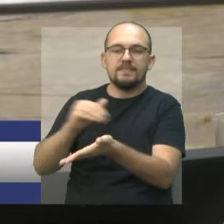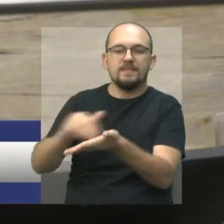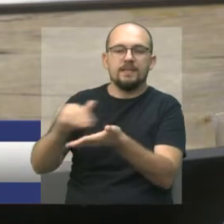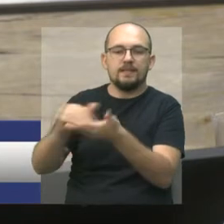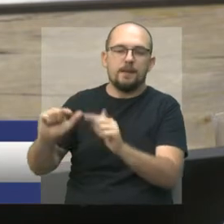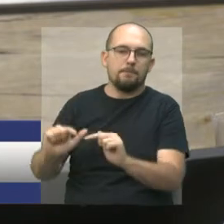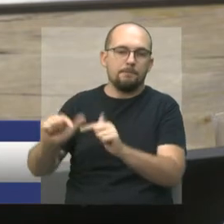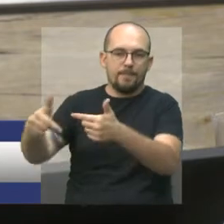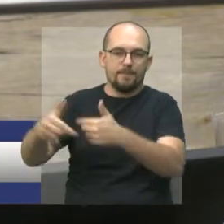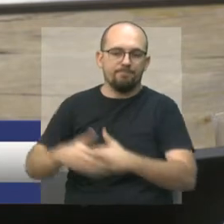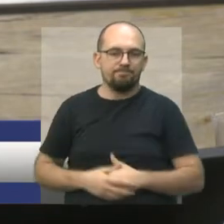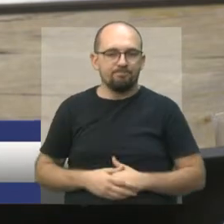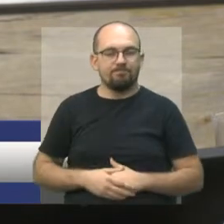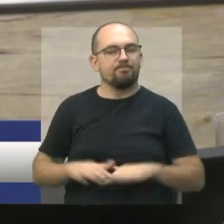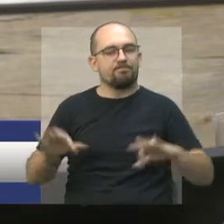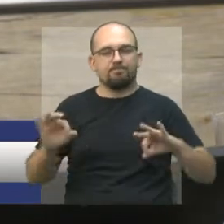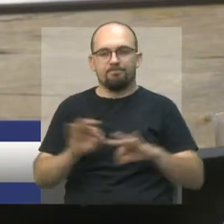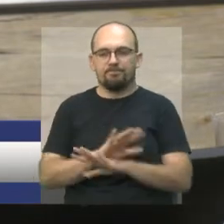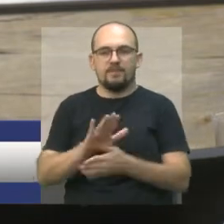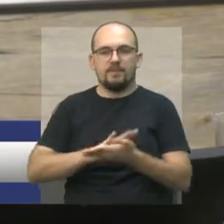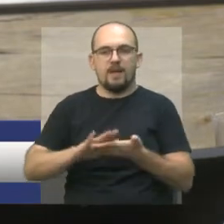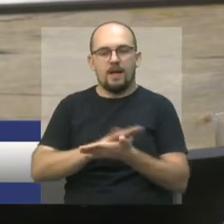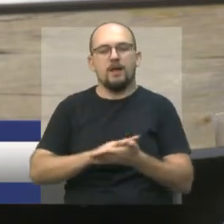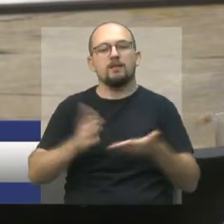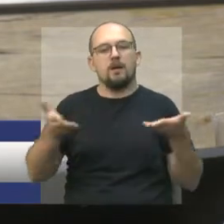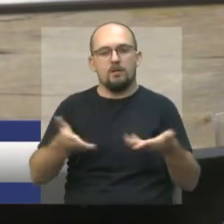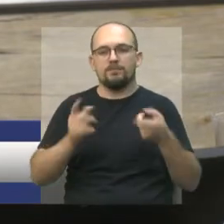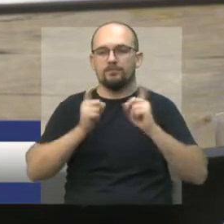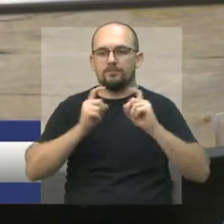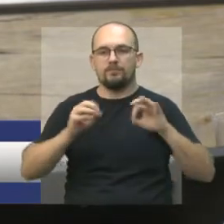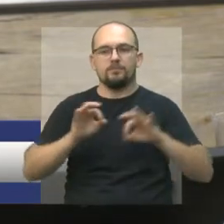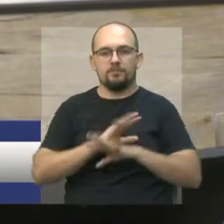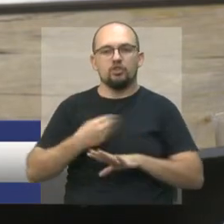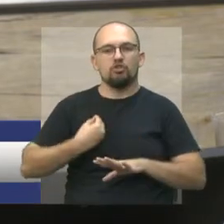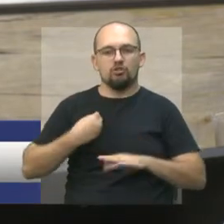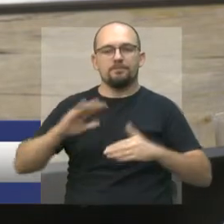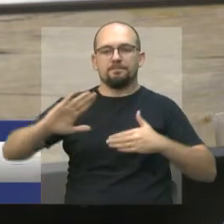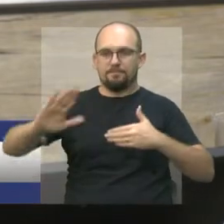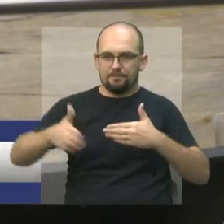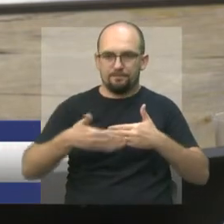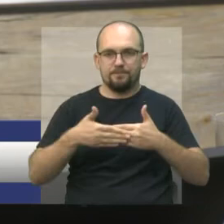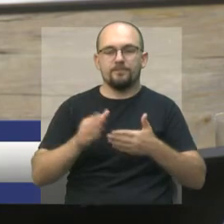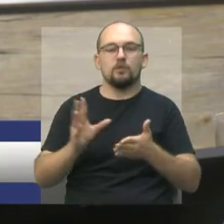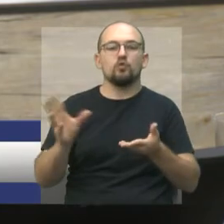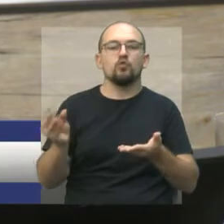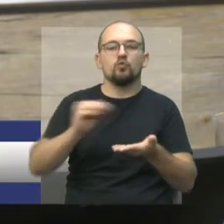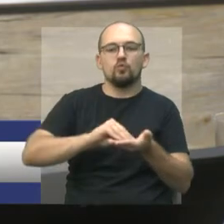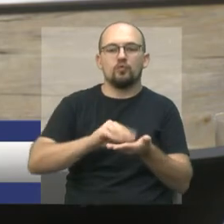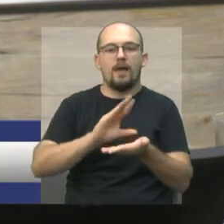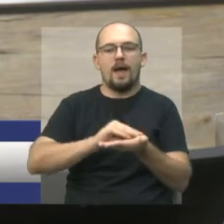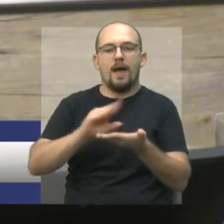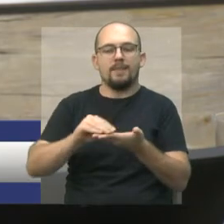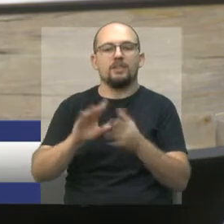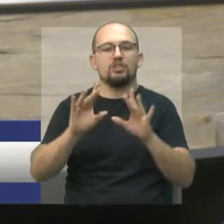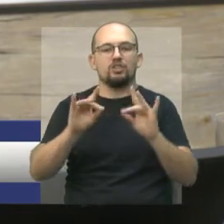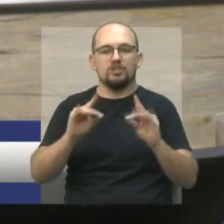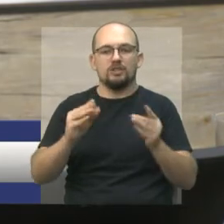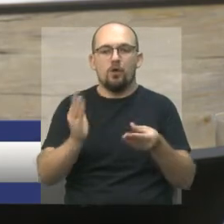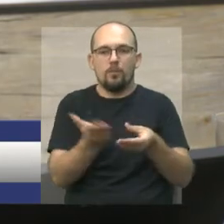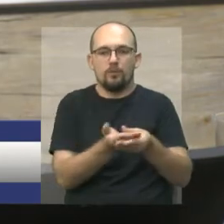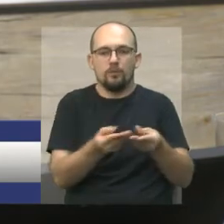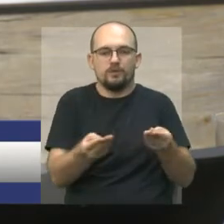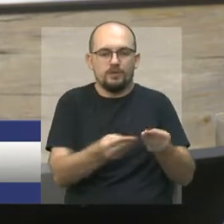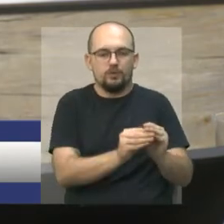acima. E nada mais havendo, dou por encerrada a presente audiência e determino a juntada da ata digital ao